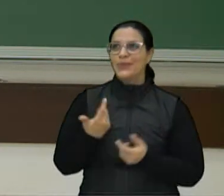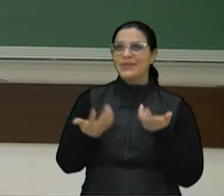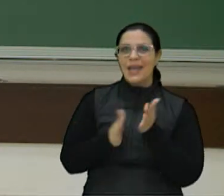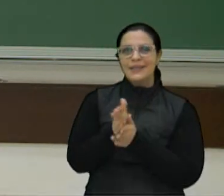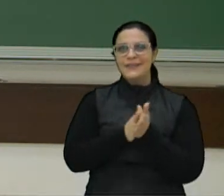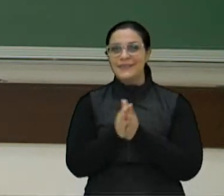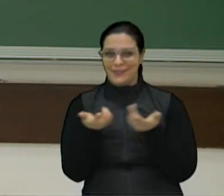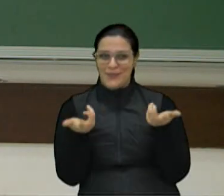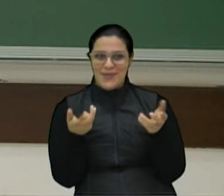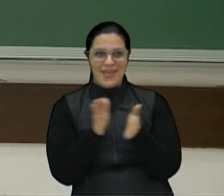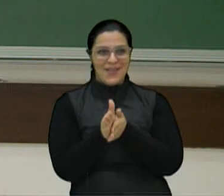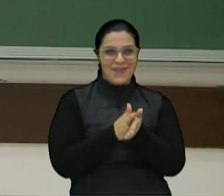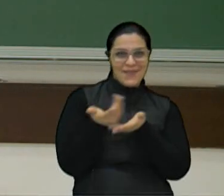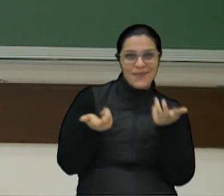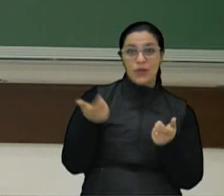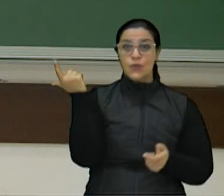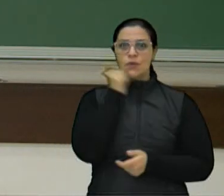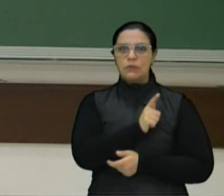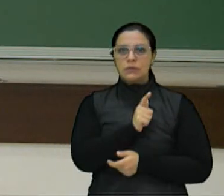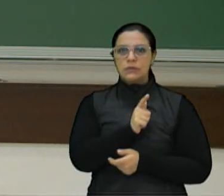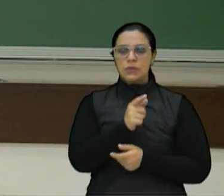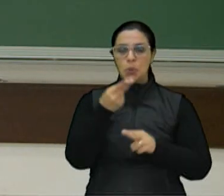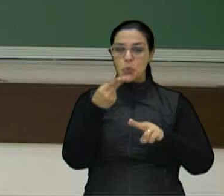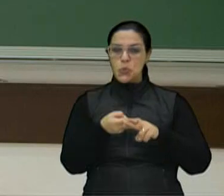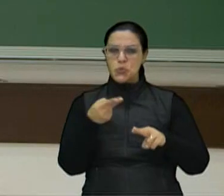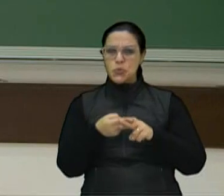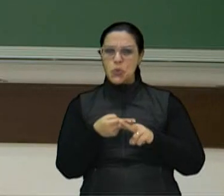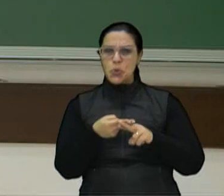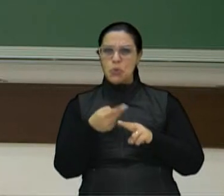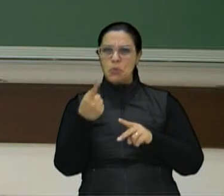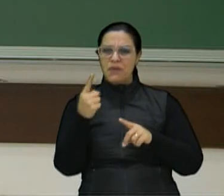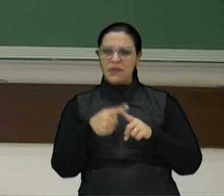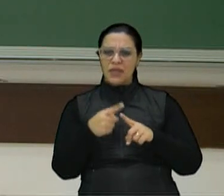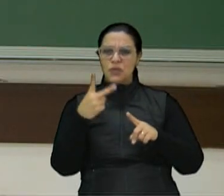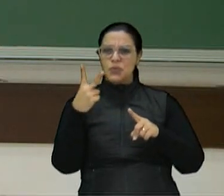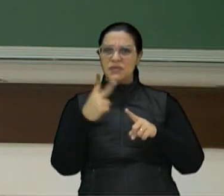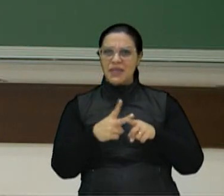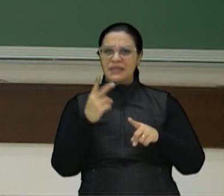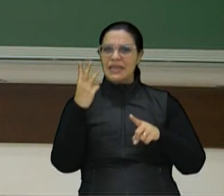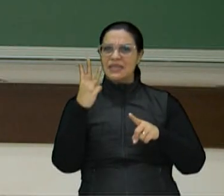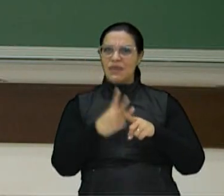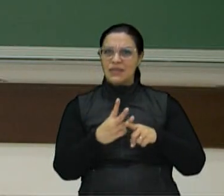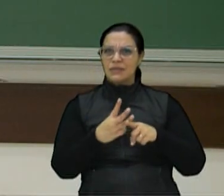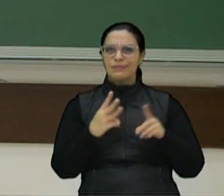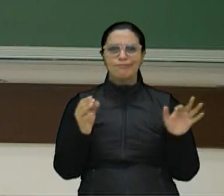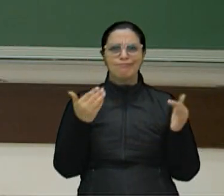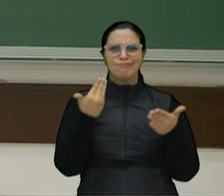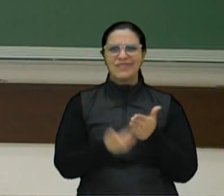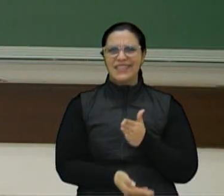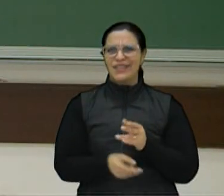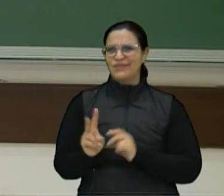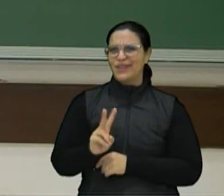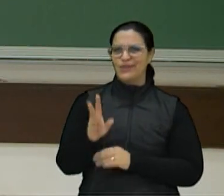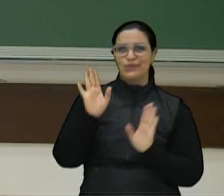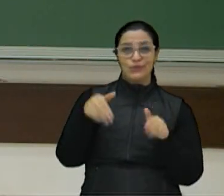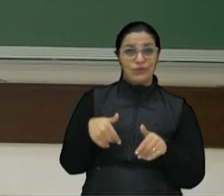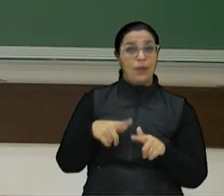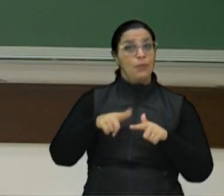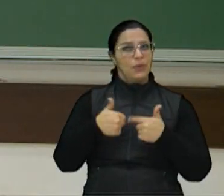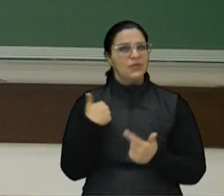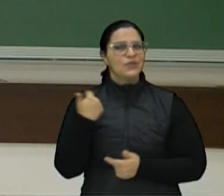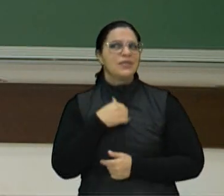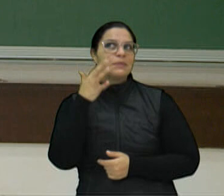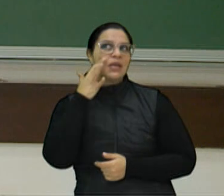coisa, conseguiu. Usou 3, 4 vezes e aquilo perdeu o sentido? Então, por isso a ideia de